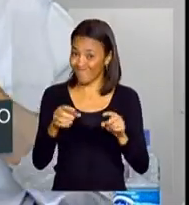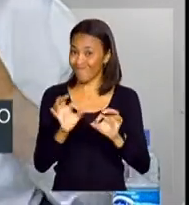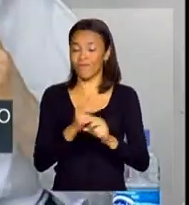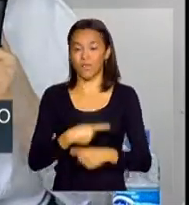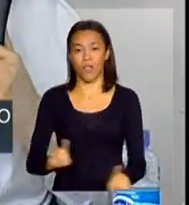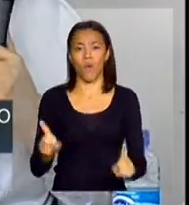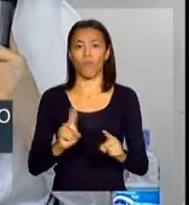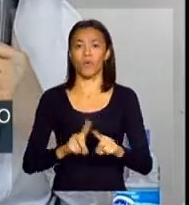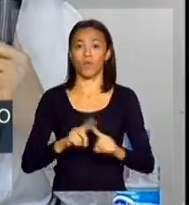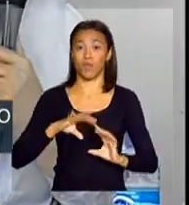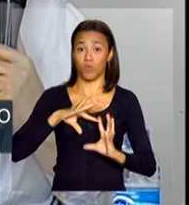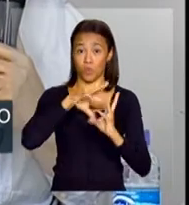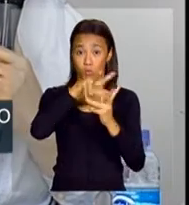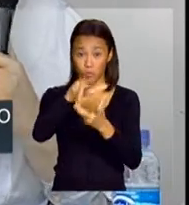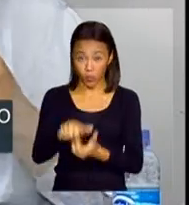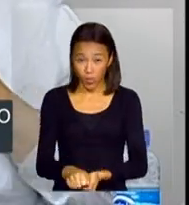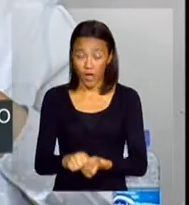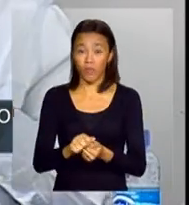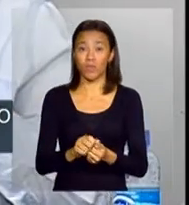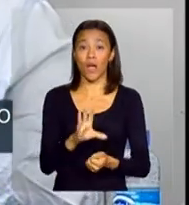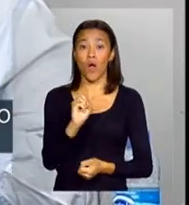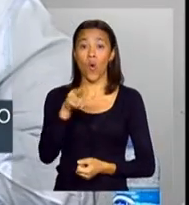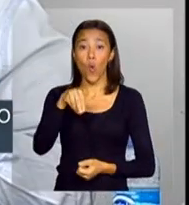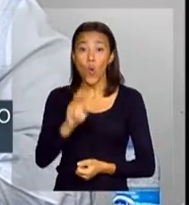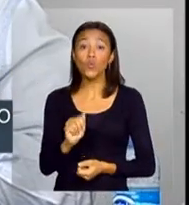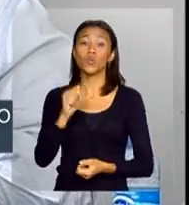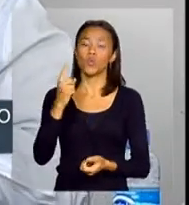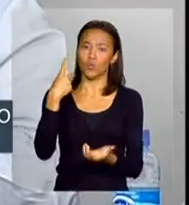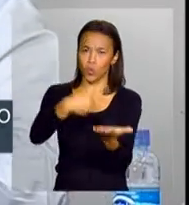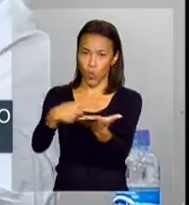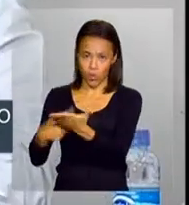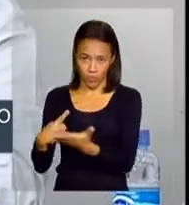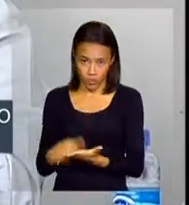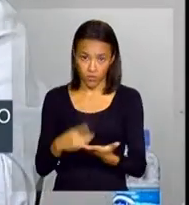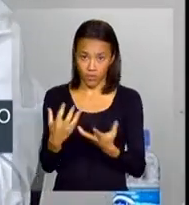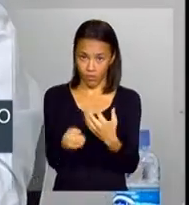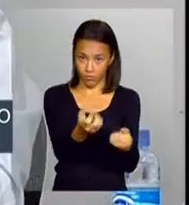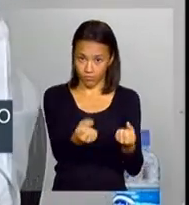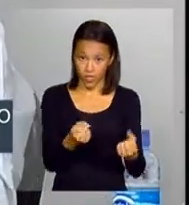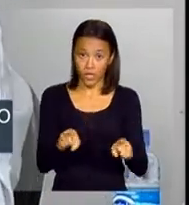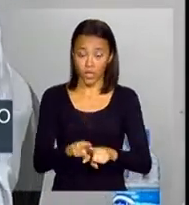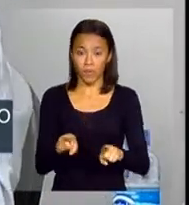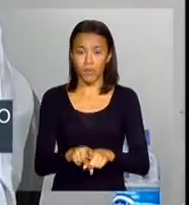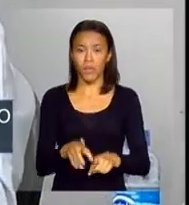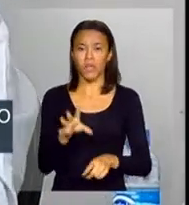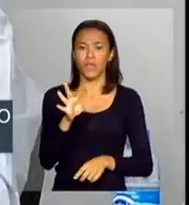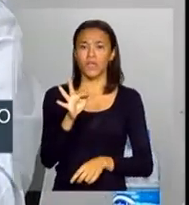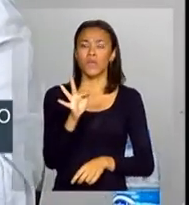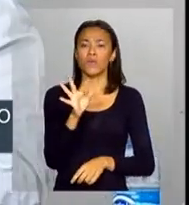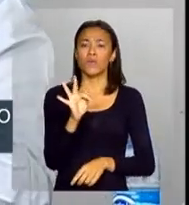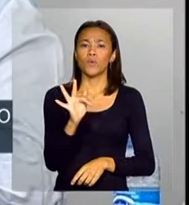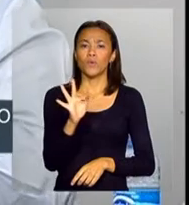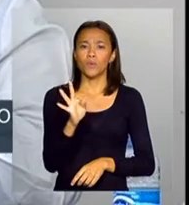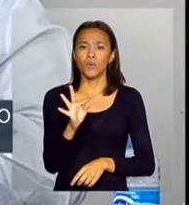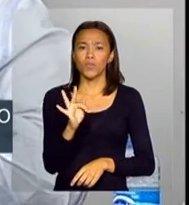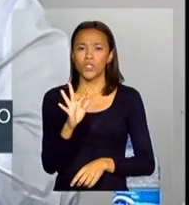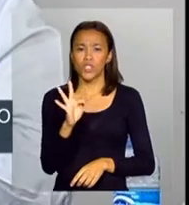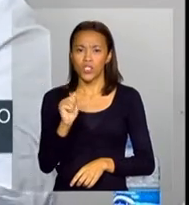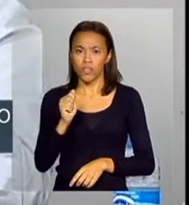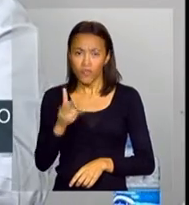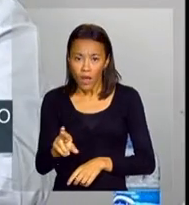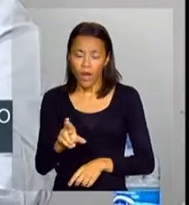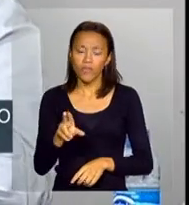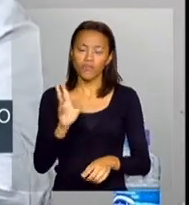instância global, na instância das Nações Unidas, os acordos estão celebrados. Aliás, o TIRFA fez uma reunião específica sobre Nagoya e